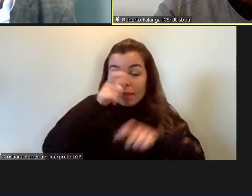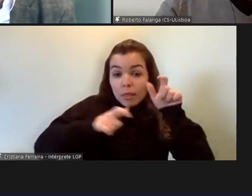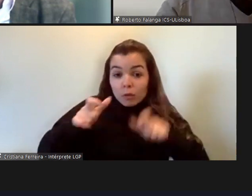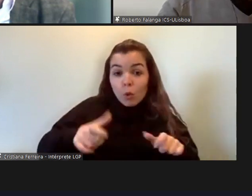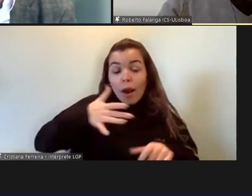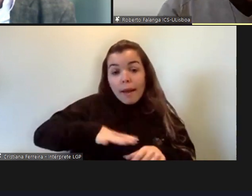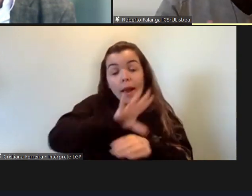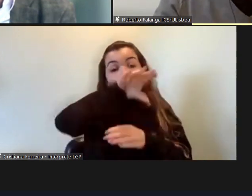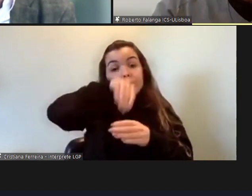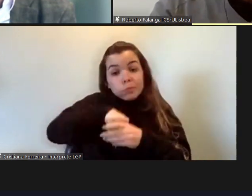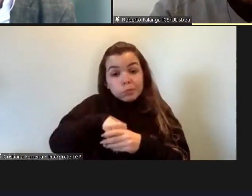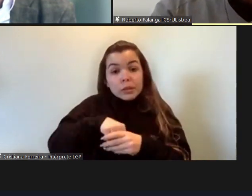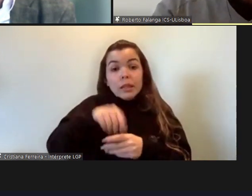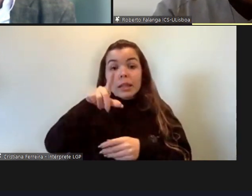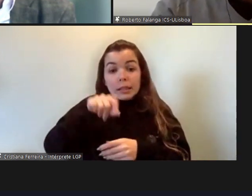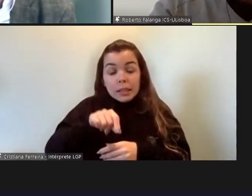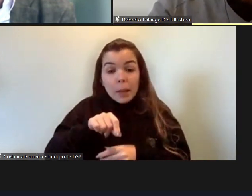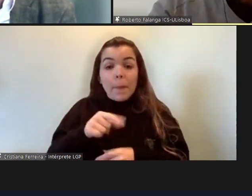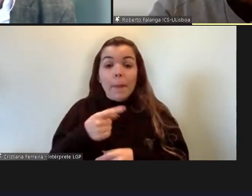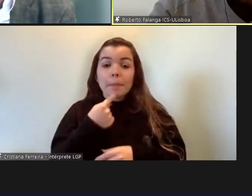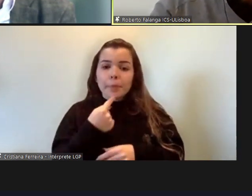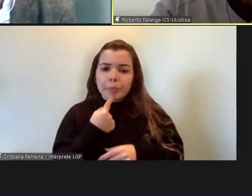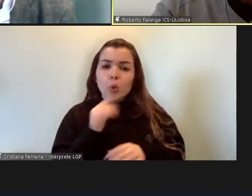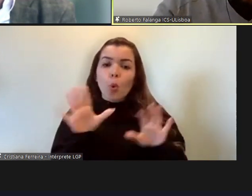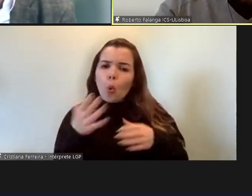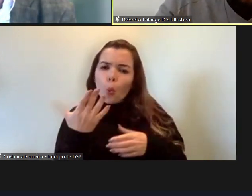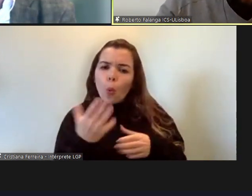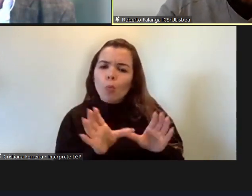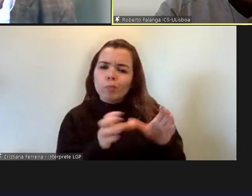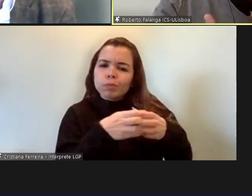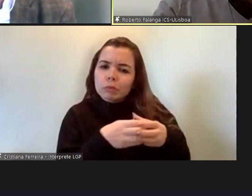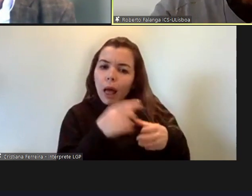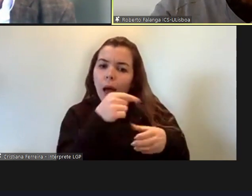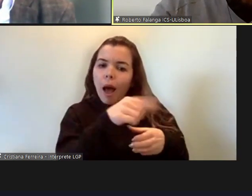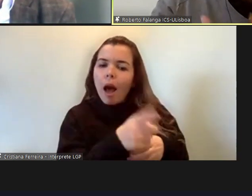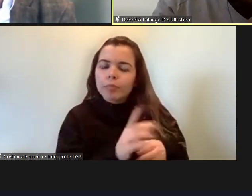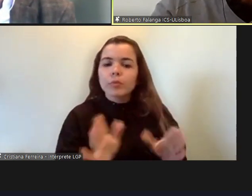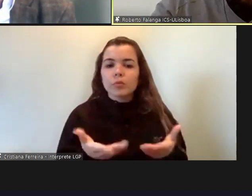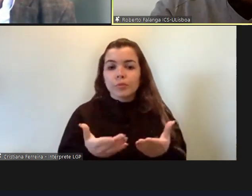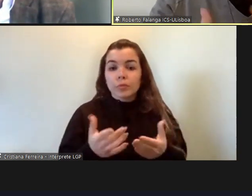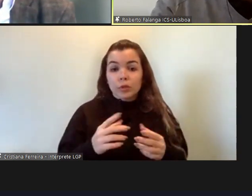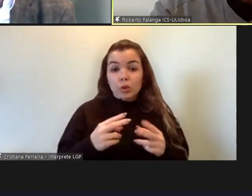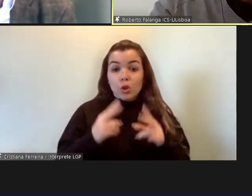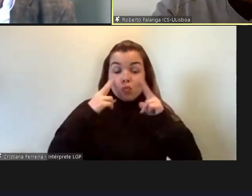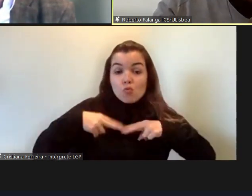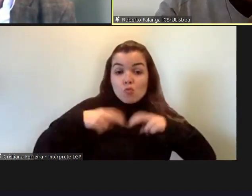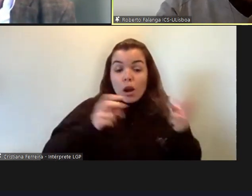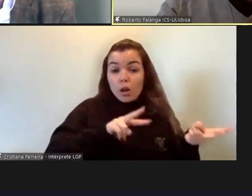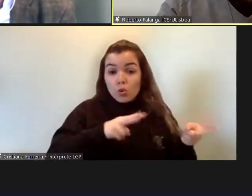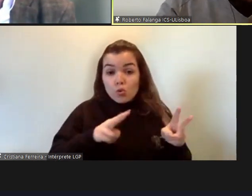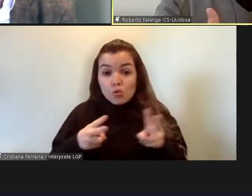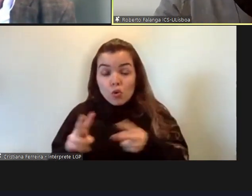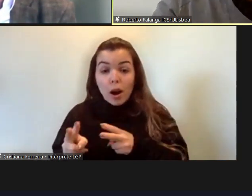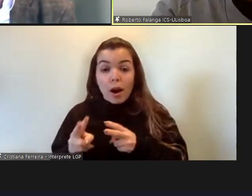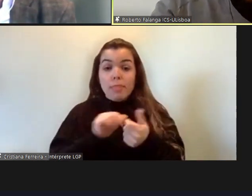envolver e identifique quais são os grupos subrepresentados e encontre uma estratégia adequada, ad hoc, para